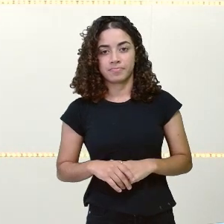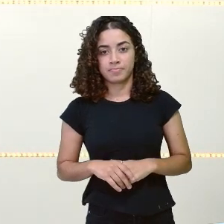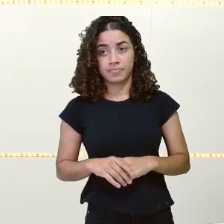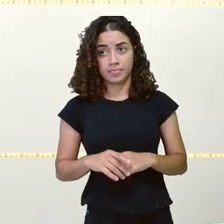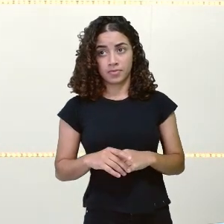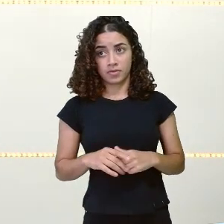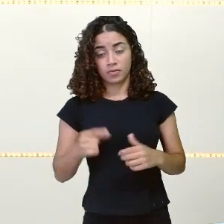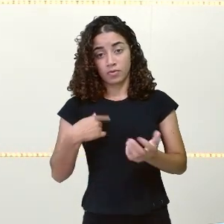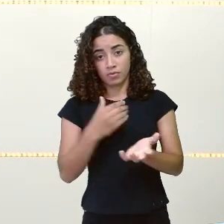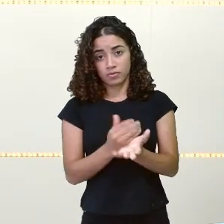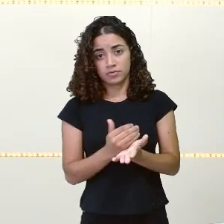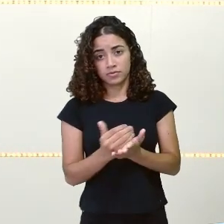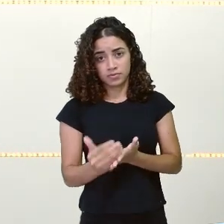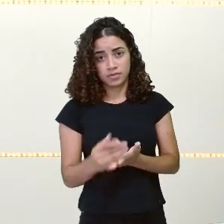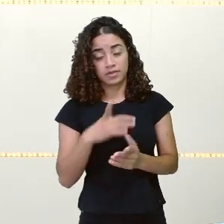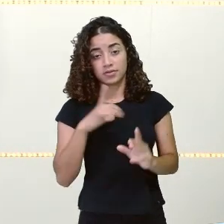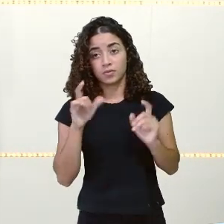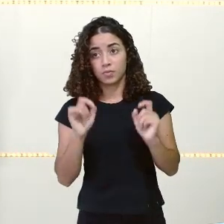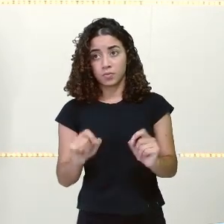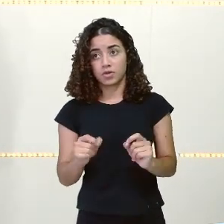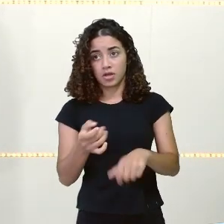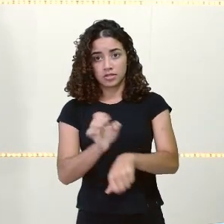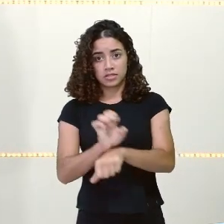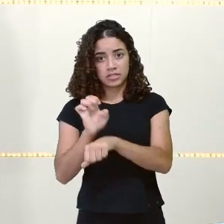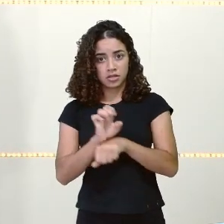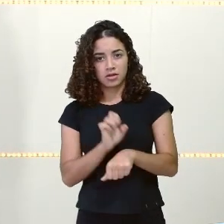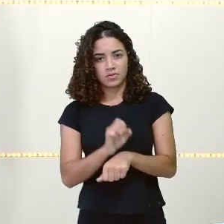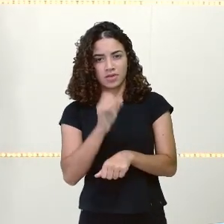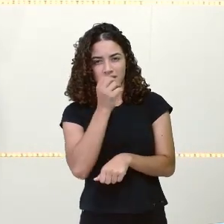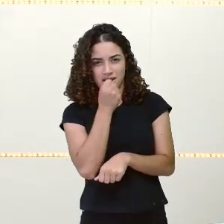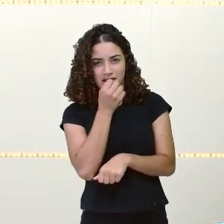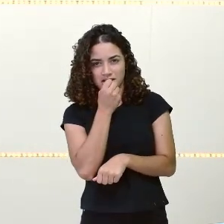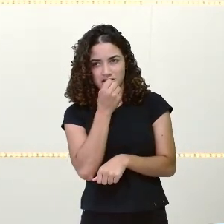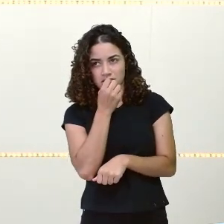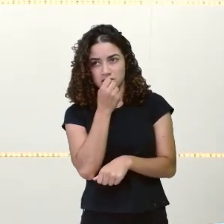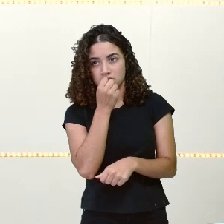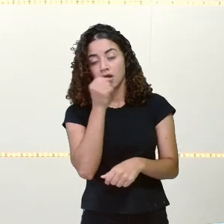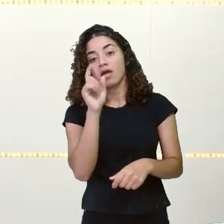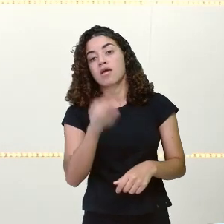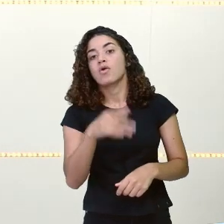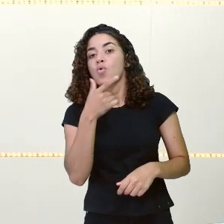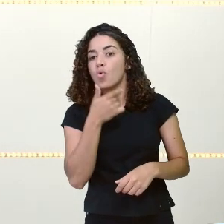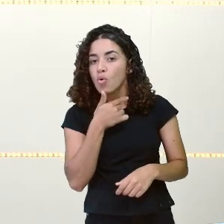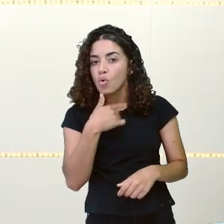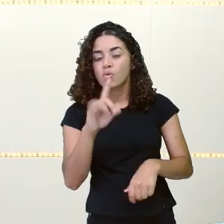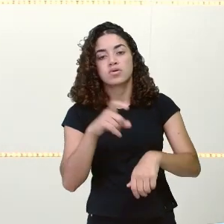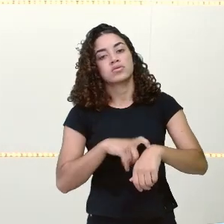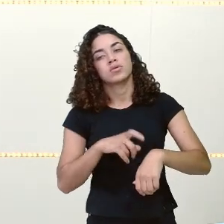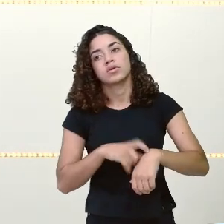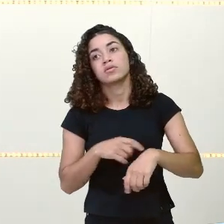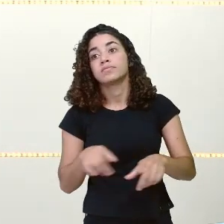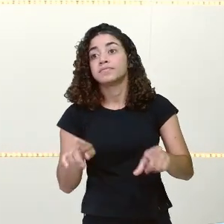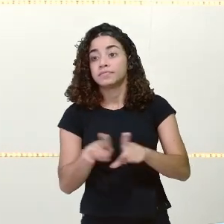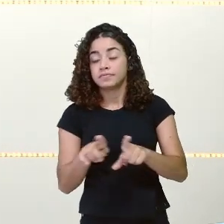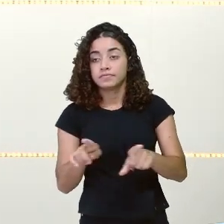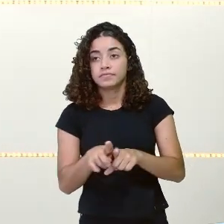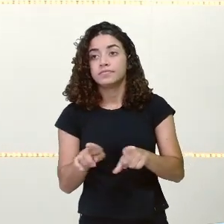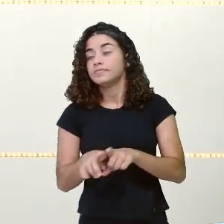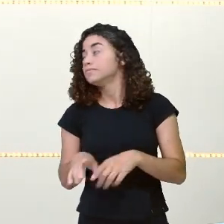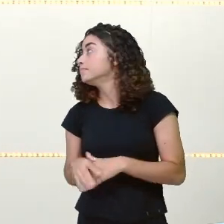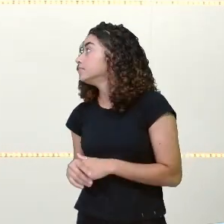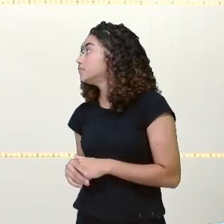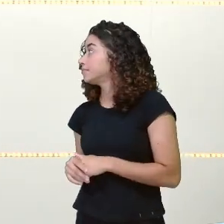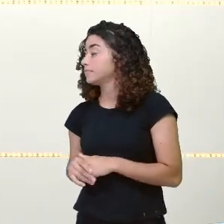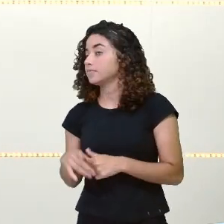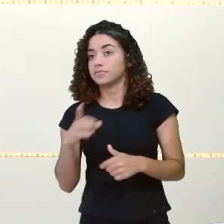aqui continuando, a gente tem ó, esses estados mais laranjinhas, que já tem outro fuso horário. E, por fim, a gente tem esses